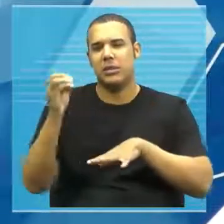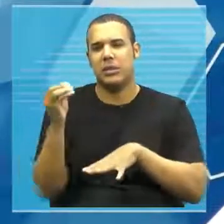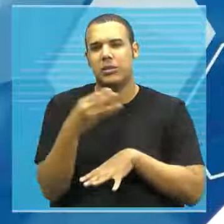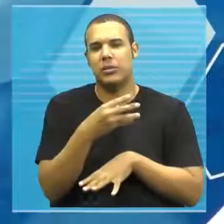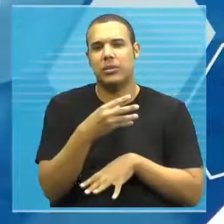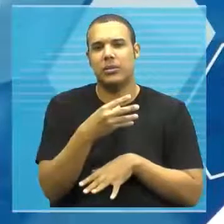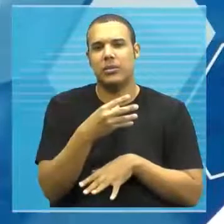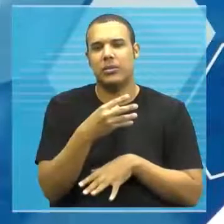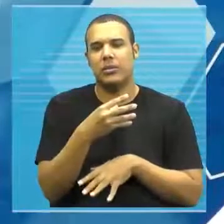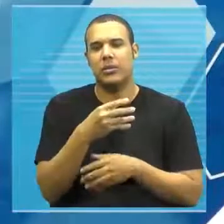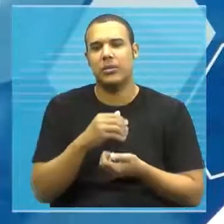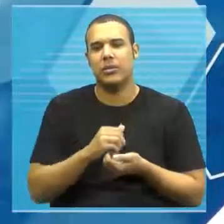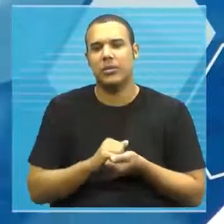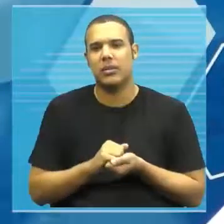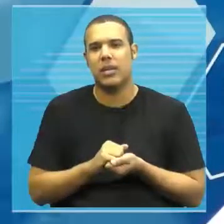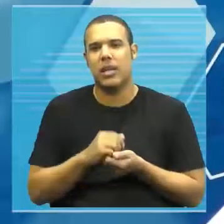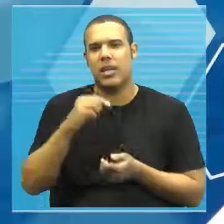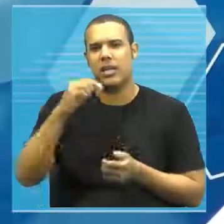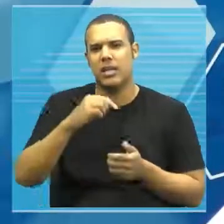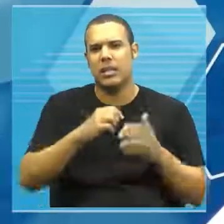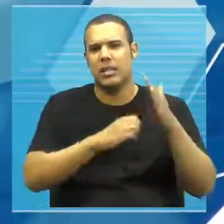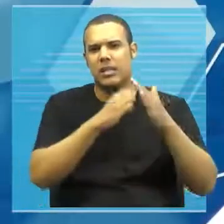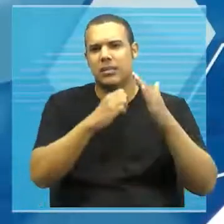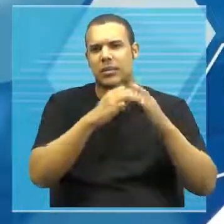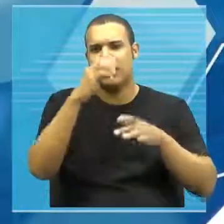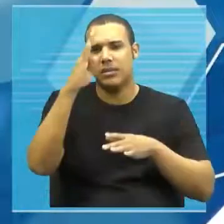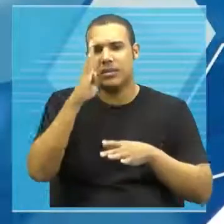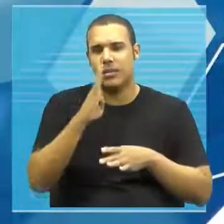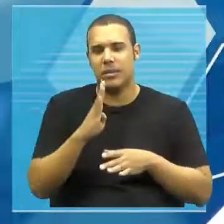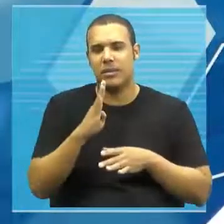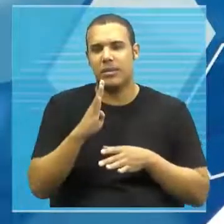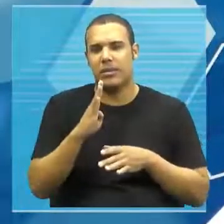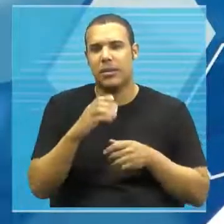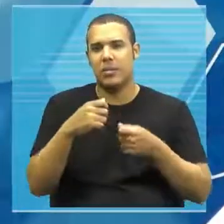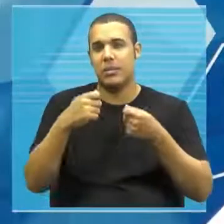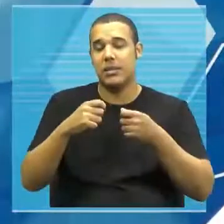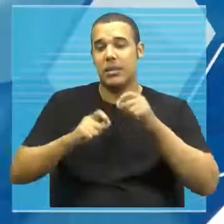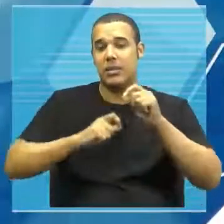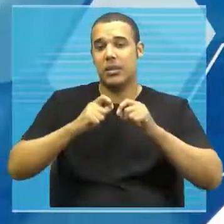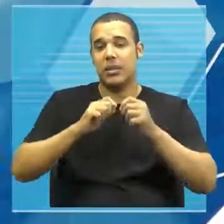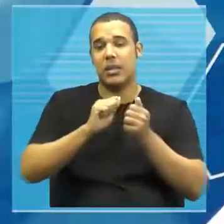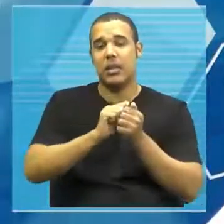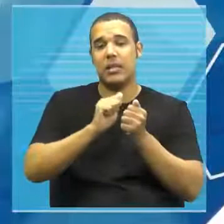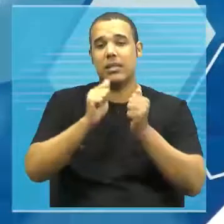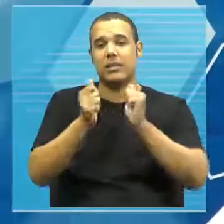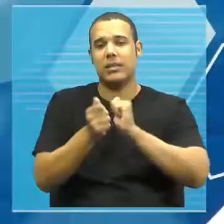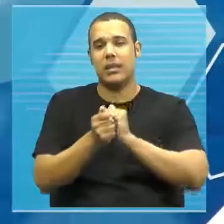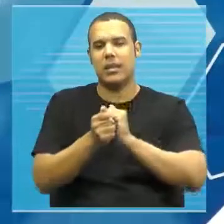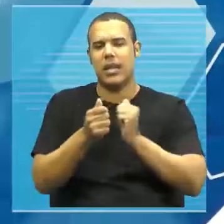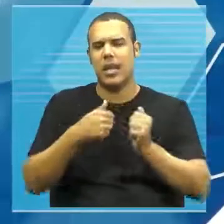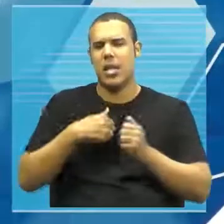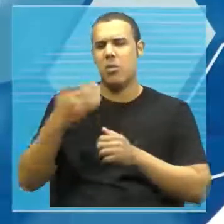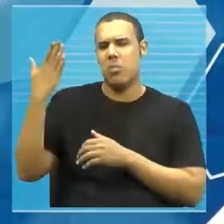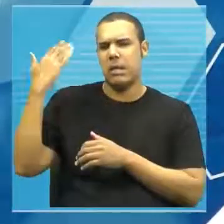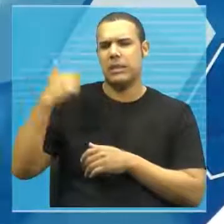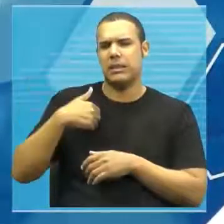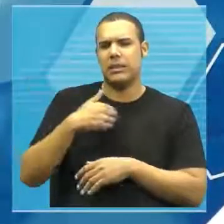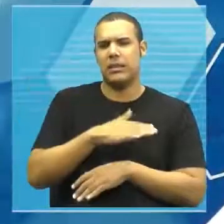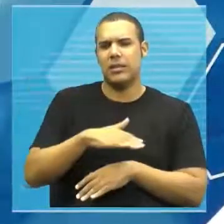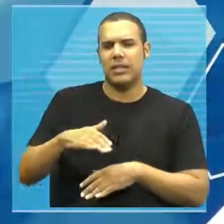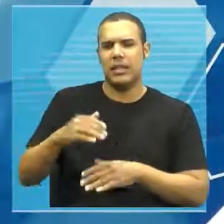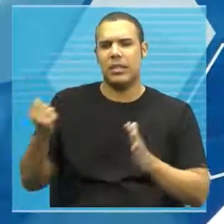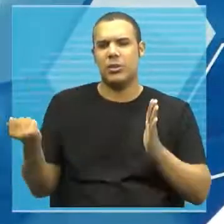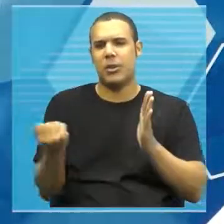e as fábricas brasileiras tiveram que se adaptar Minha gente eu era criança aqui tem uma